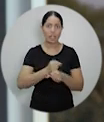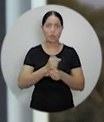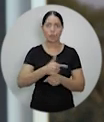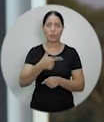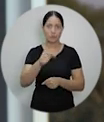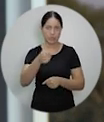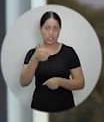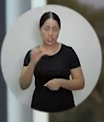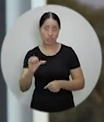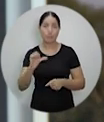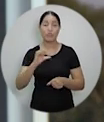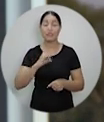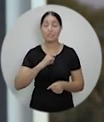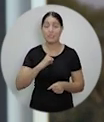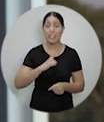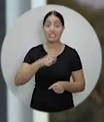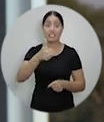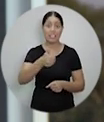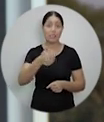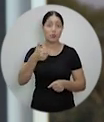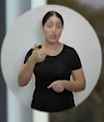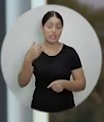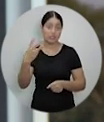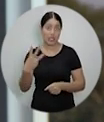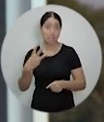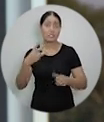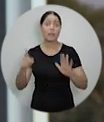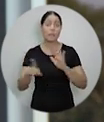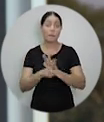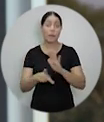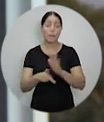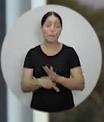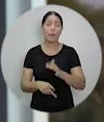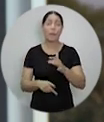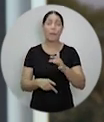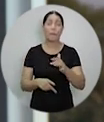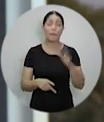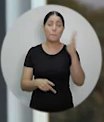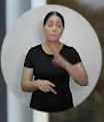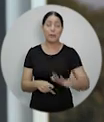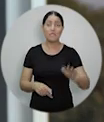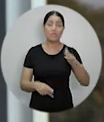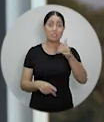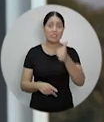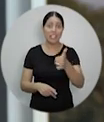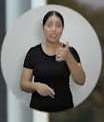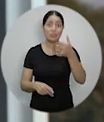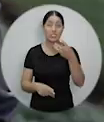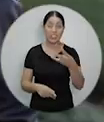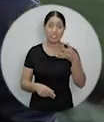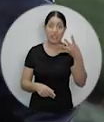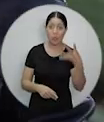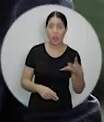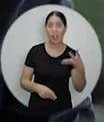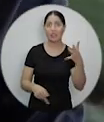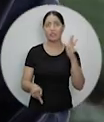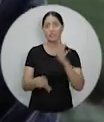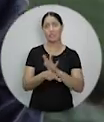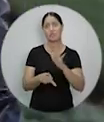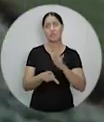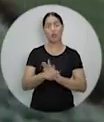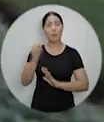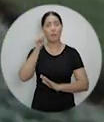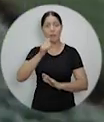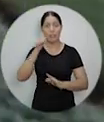Dentre 193 países pesquisados, o Brasil ocupa a posição 134 no ranking de